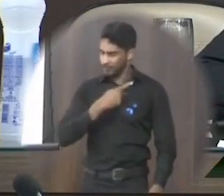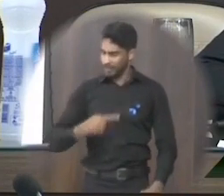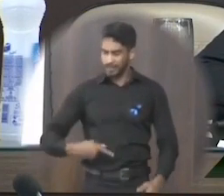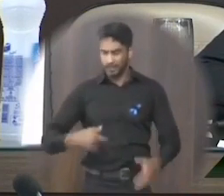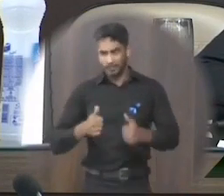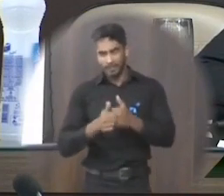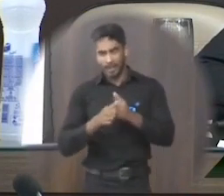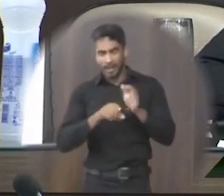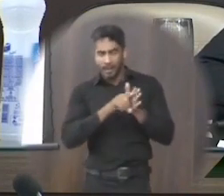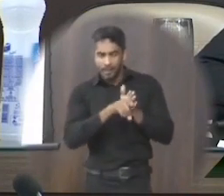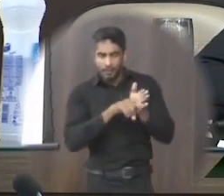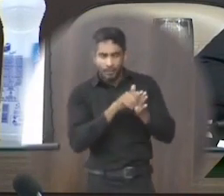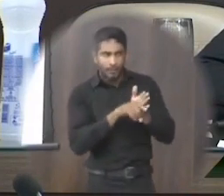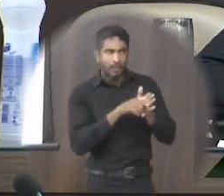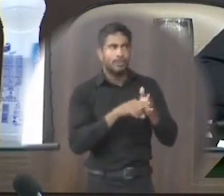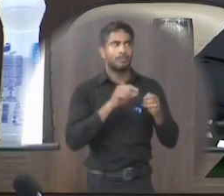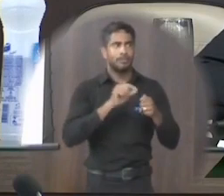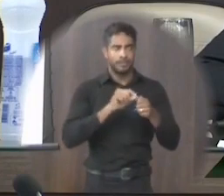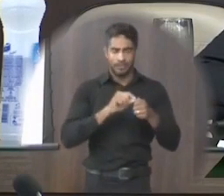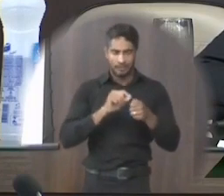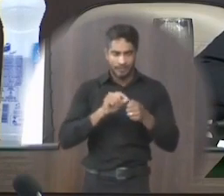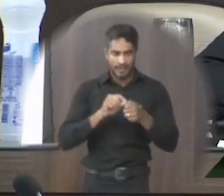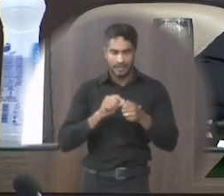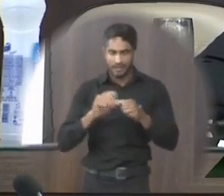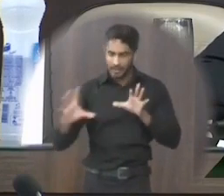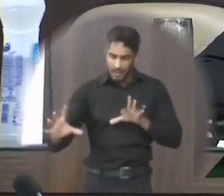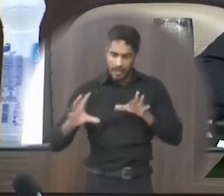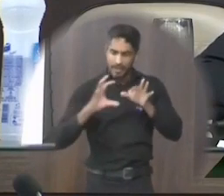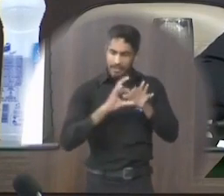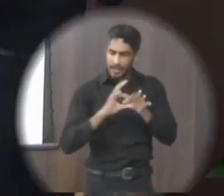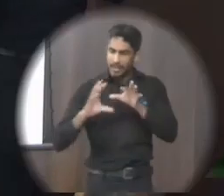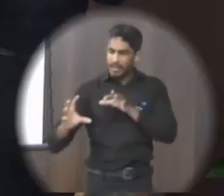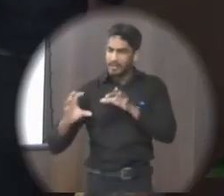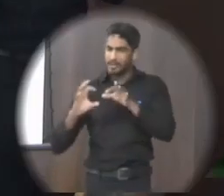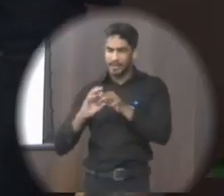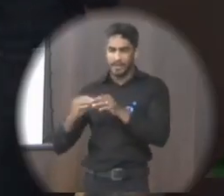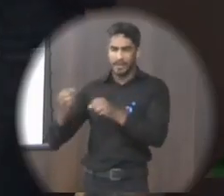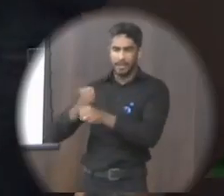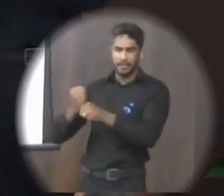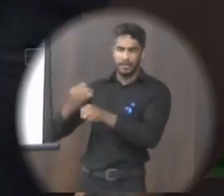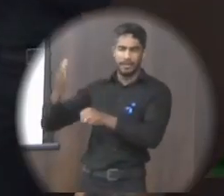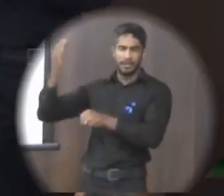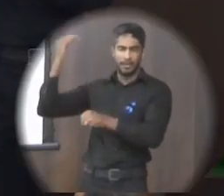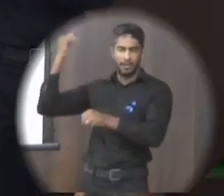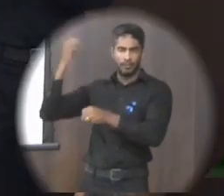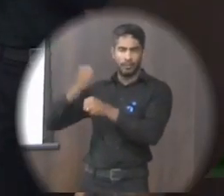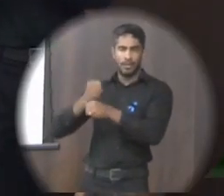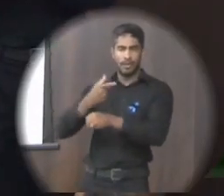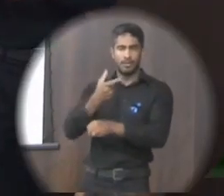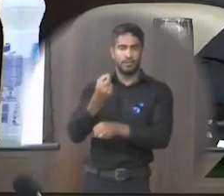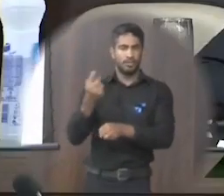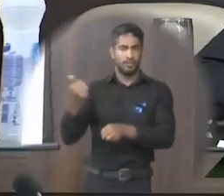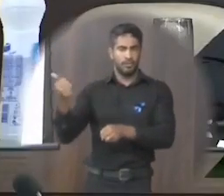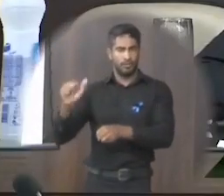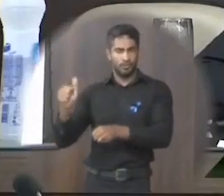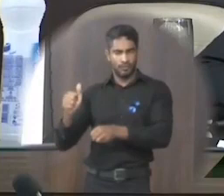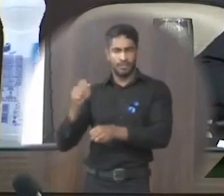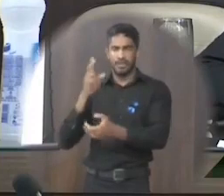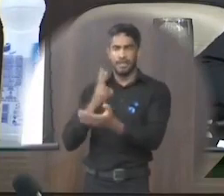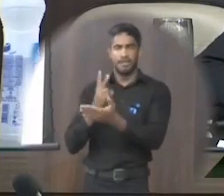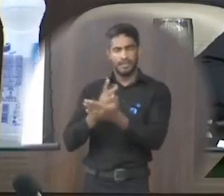para a gente reafirmar Ótimo. Essa parceria de anos anteriores, né? Desde 2011, o bombeiro sempre foi nosso parceiro